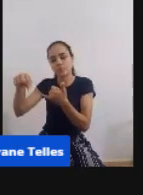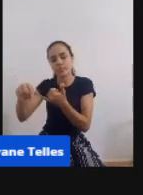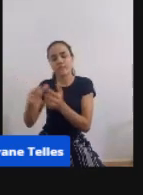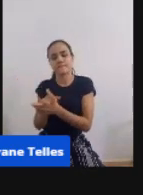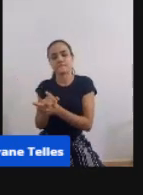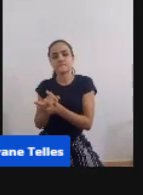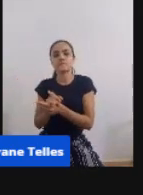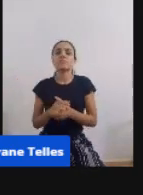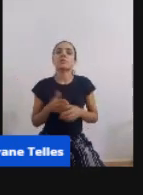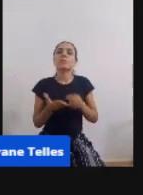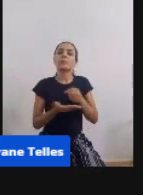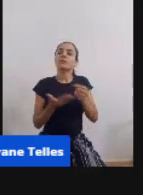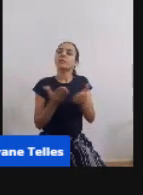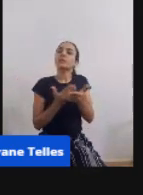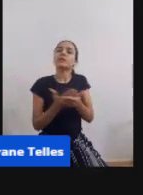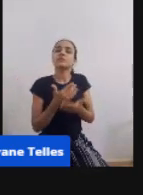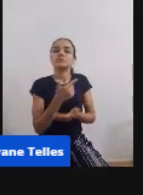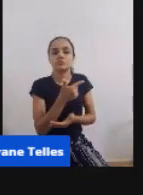caderno, outras estão recebendo,